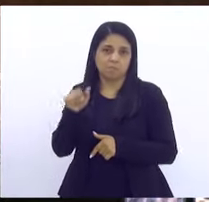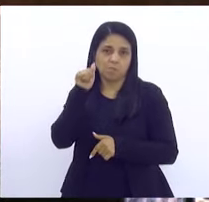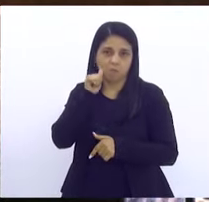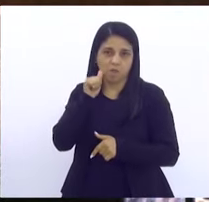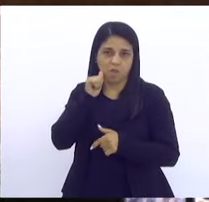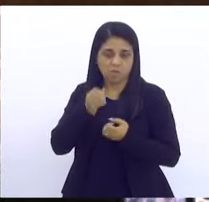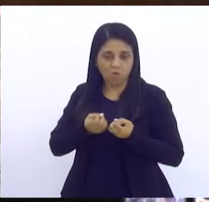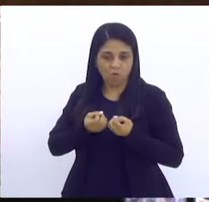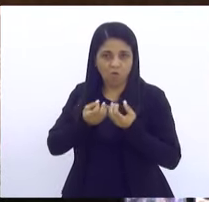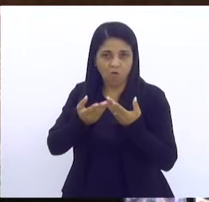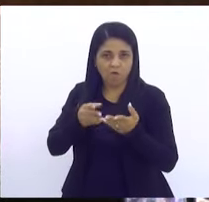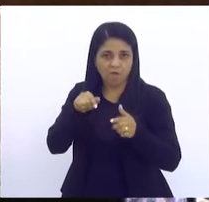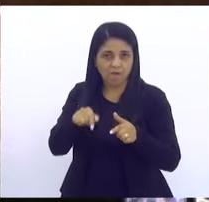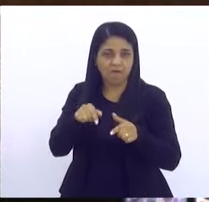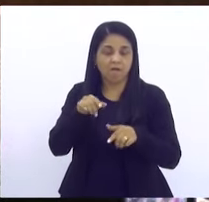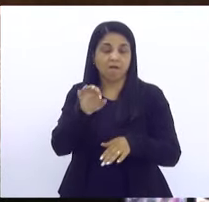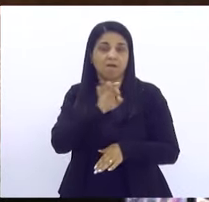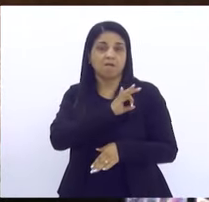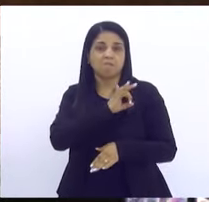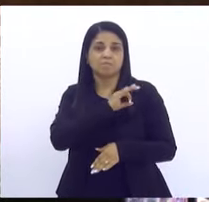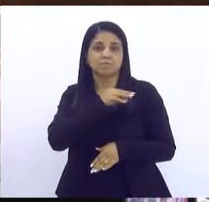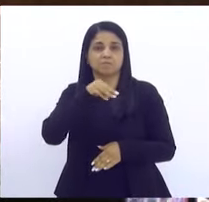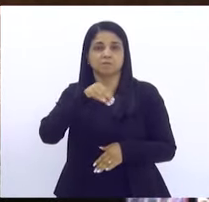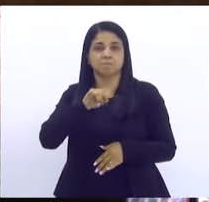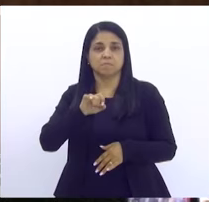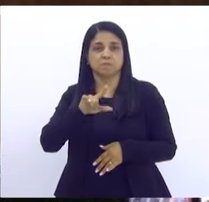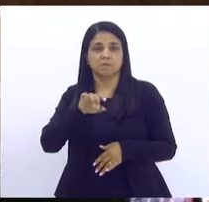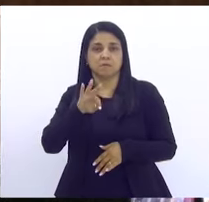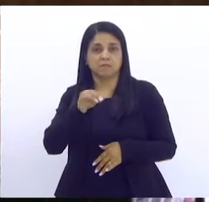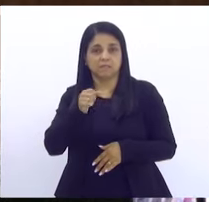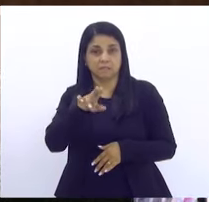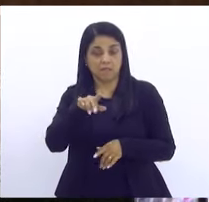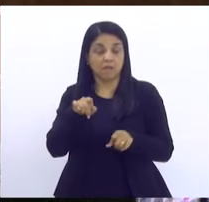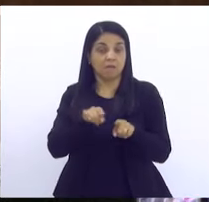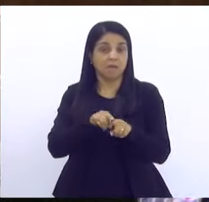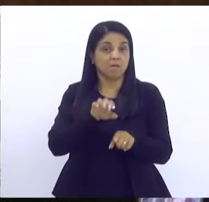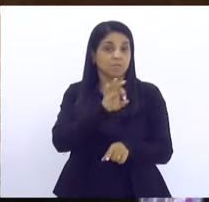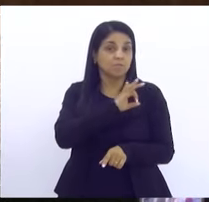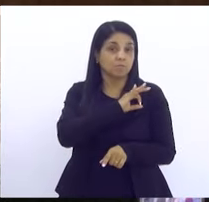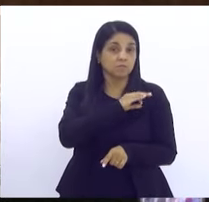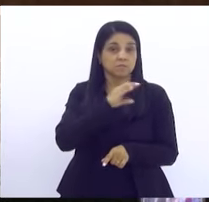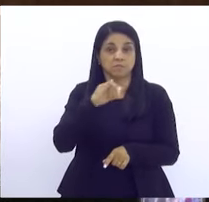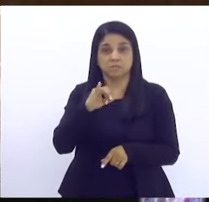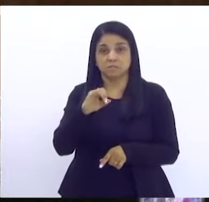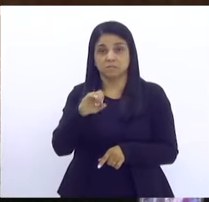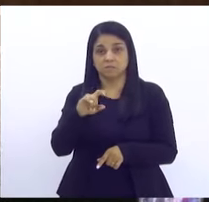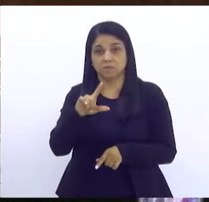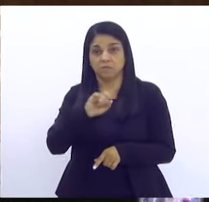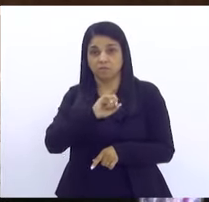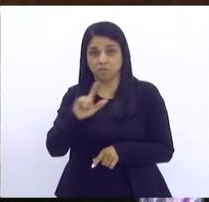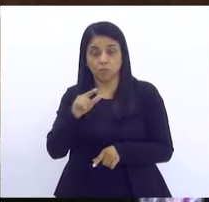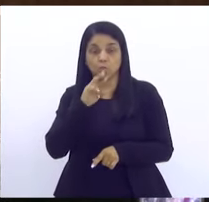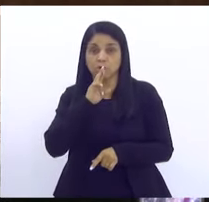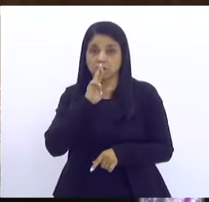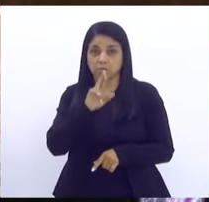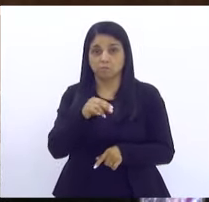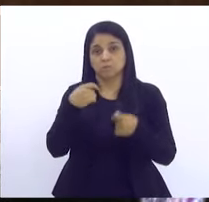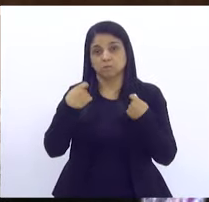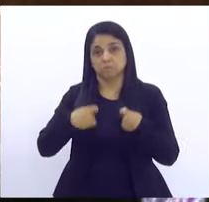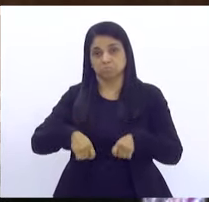à Polícia Militar, nós, da Polícia Civil, precisamos dar uma